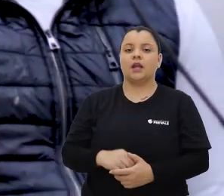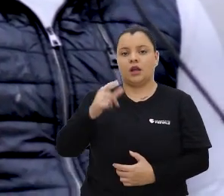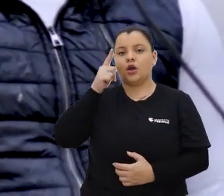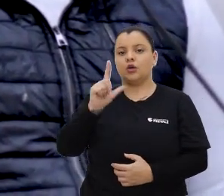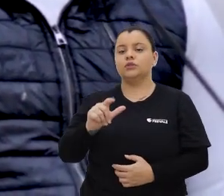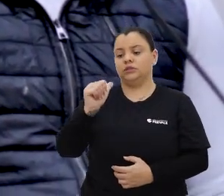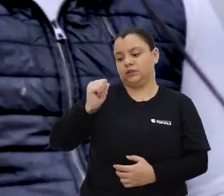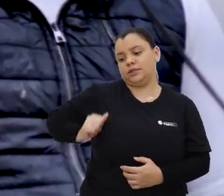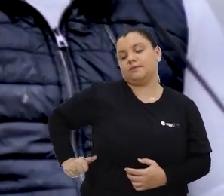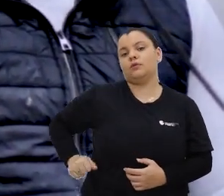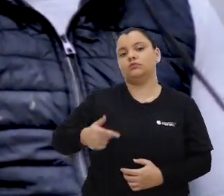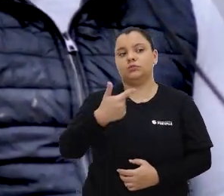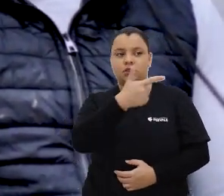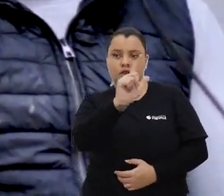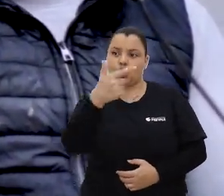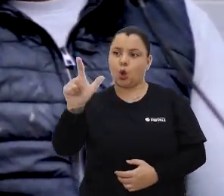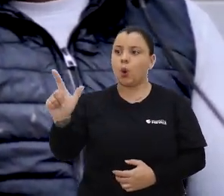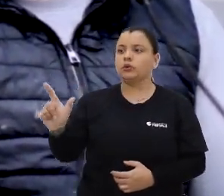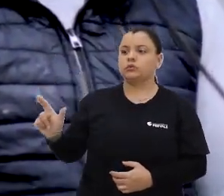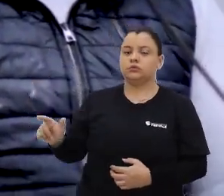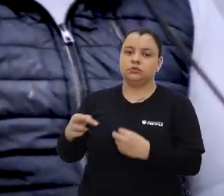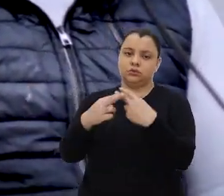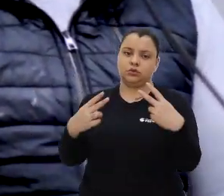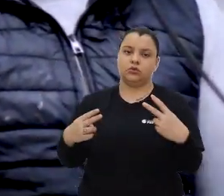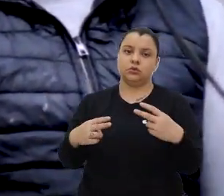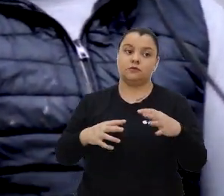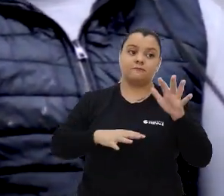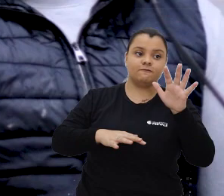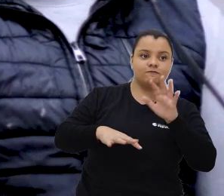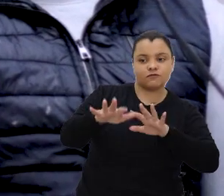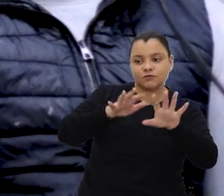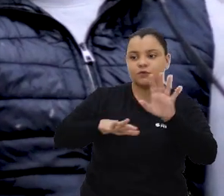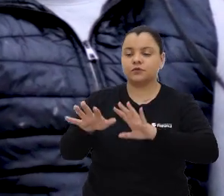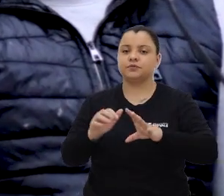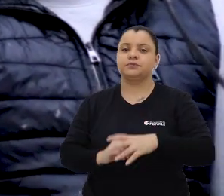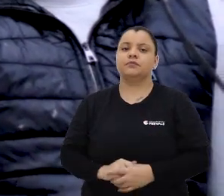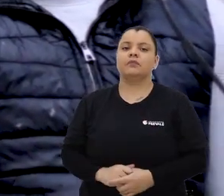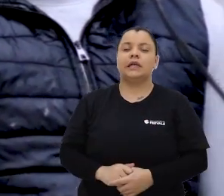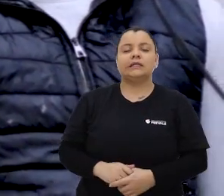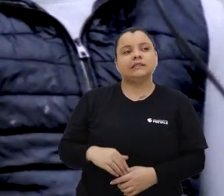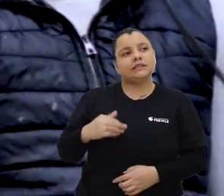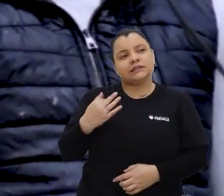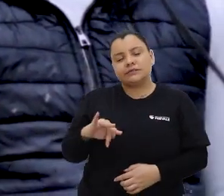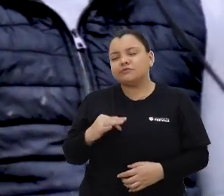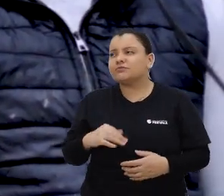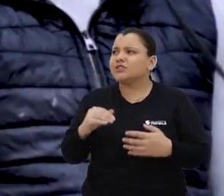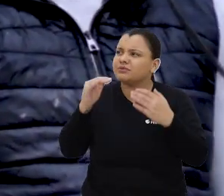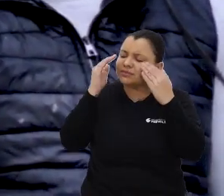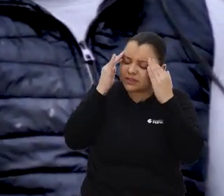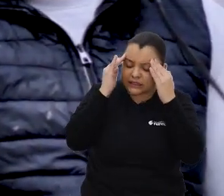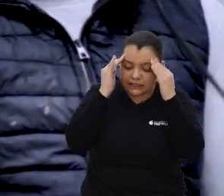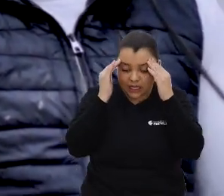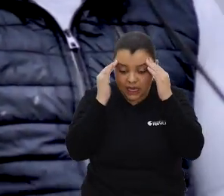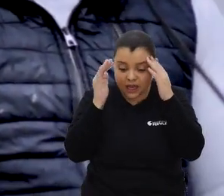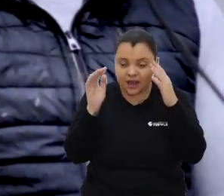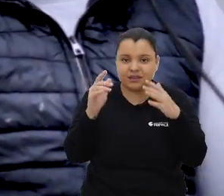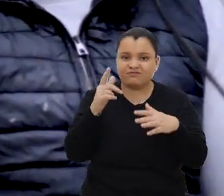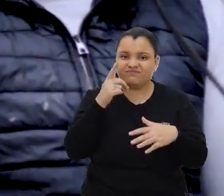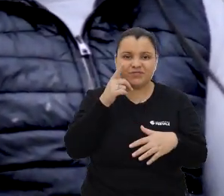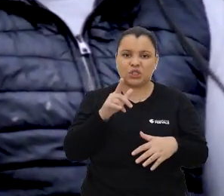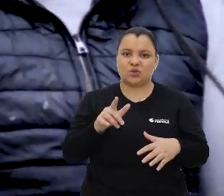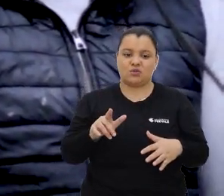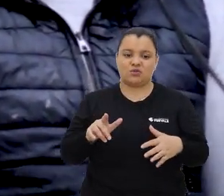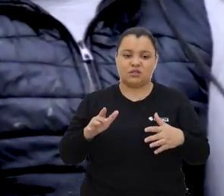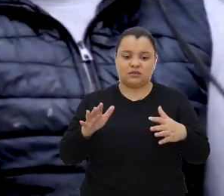em outras coisas, também fui me envolvendo em outras coisas, mas o que me dói muito é que eu não consigo hoje incentivar, por exemplo, as